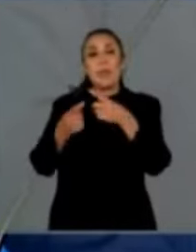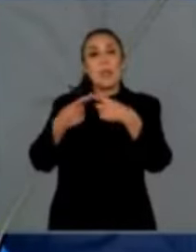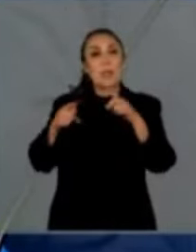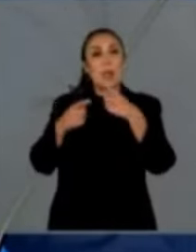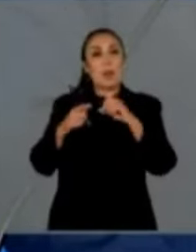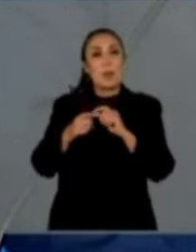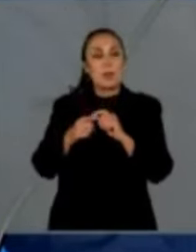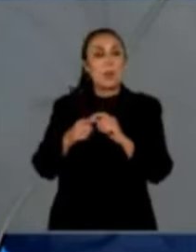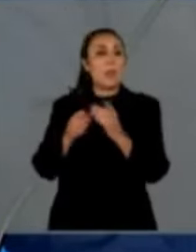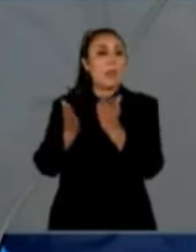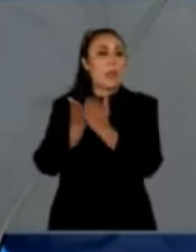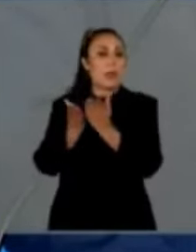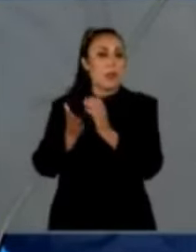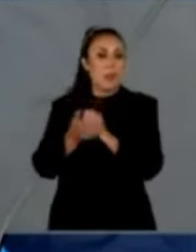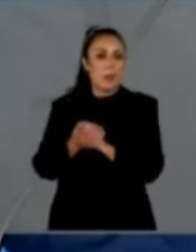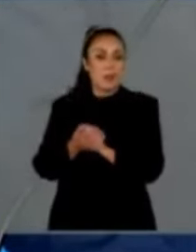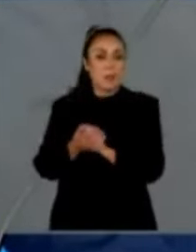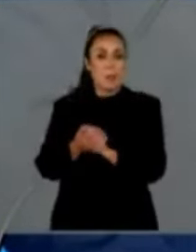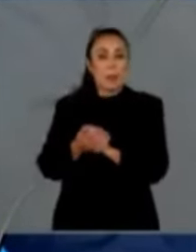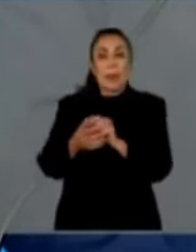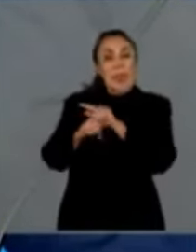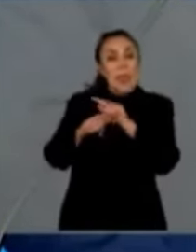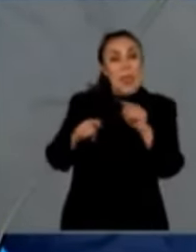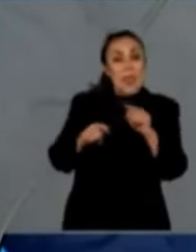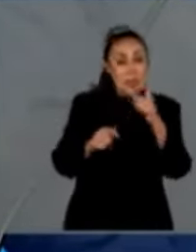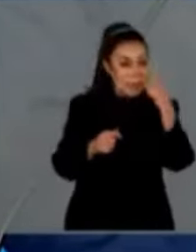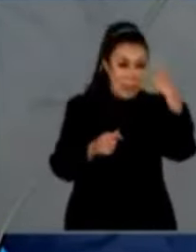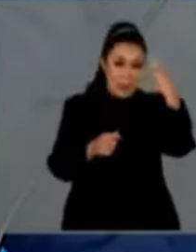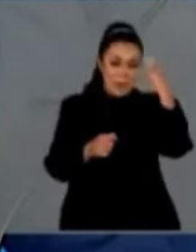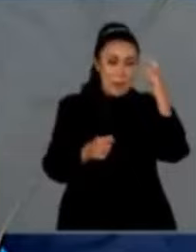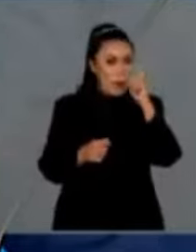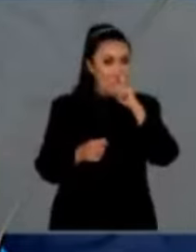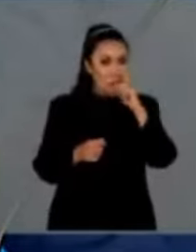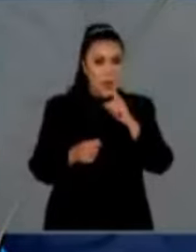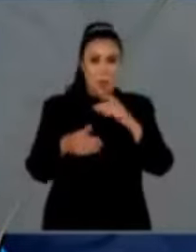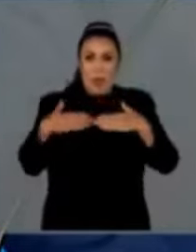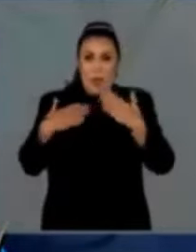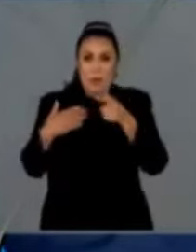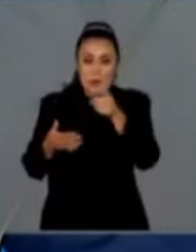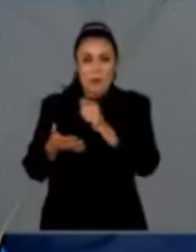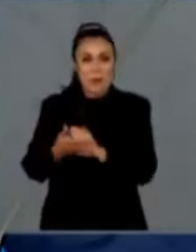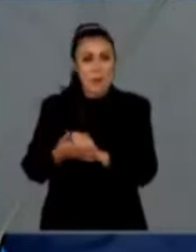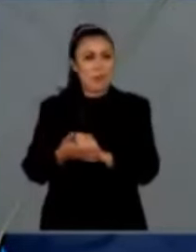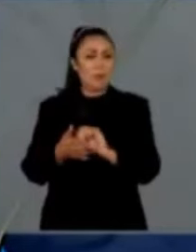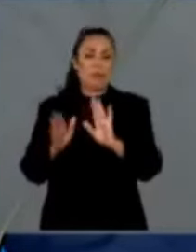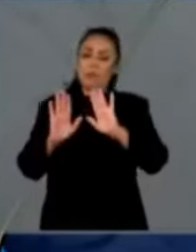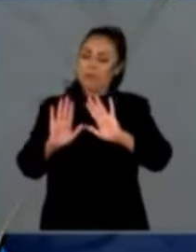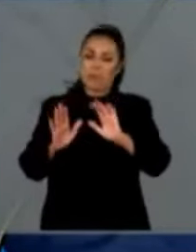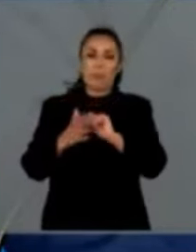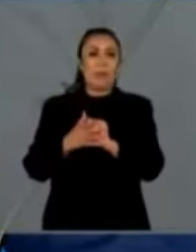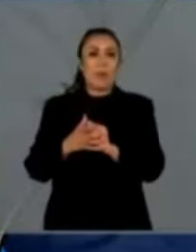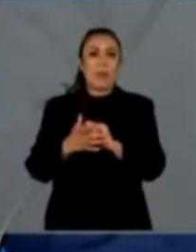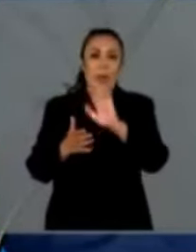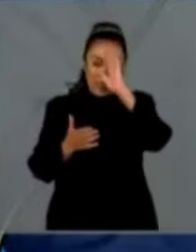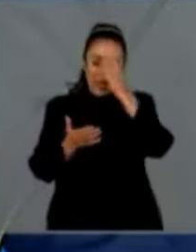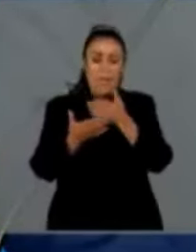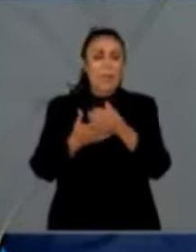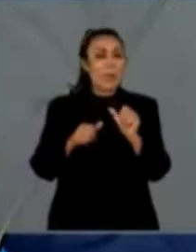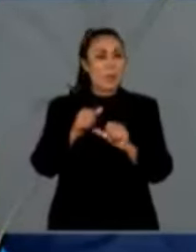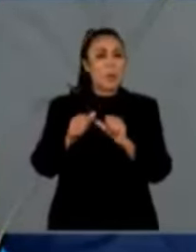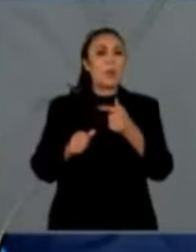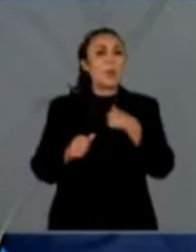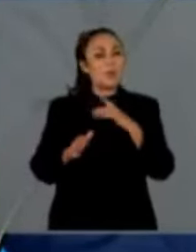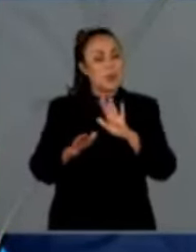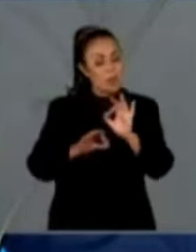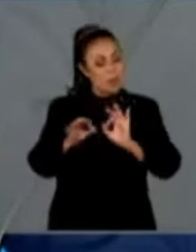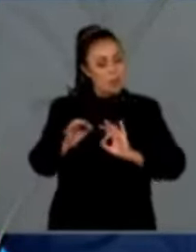gospel eles jogam com a mentira para te assustar não se assuste tenha confiança na mudança eu me preparei juntei